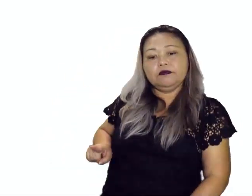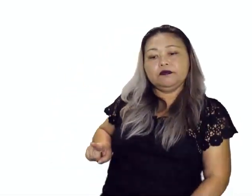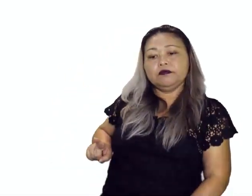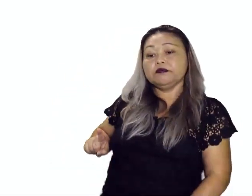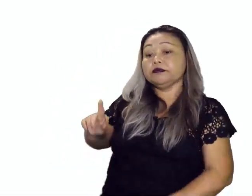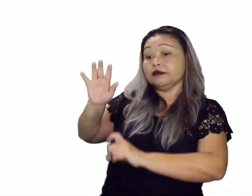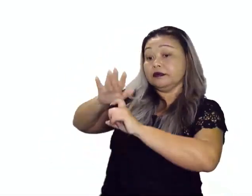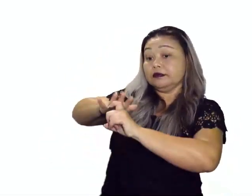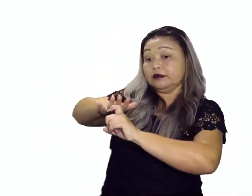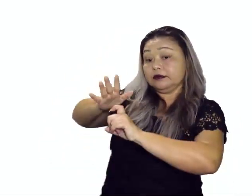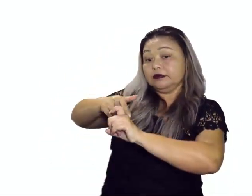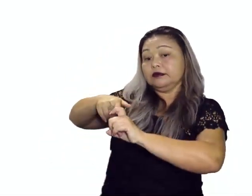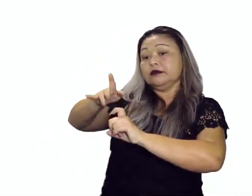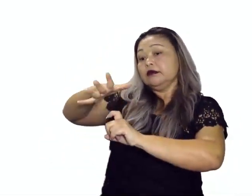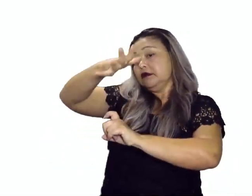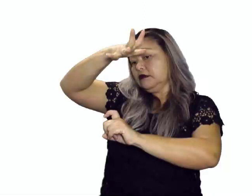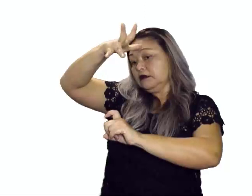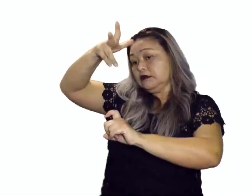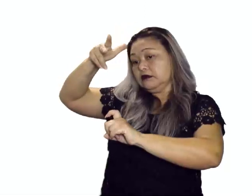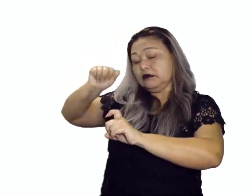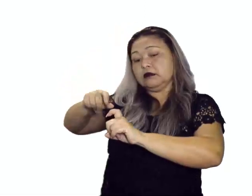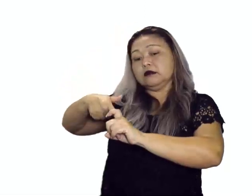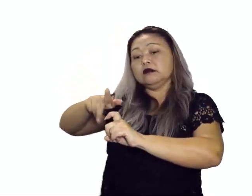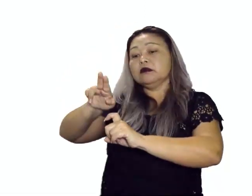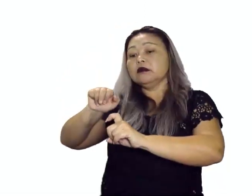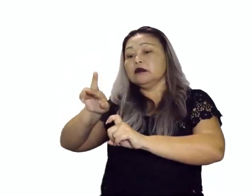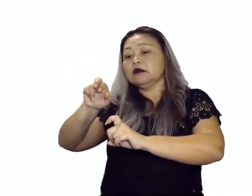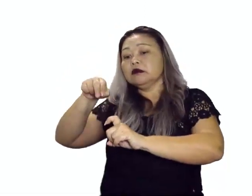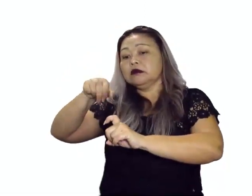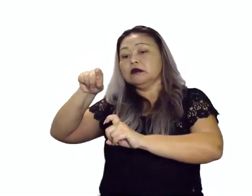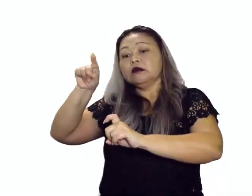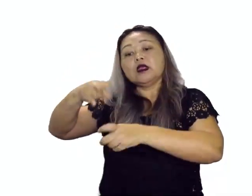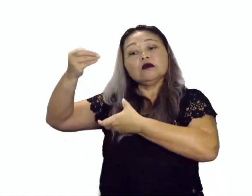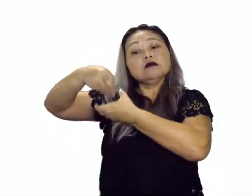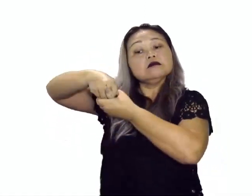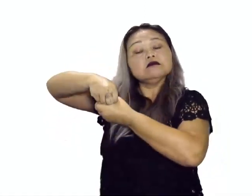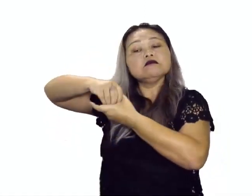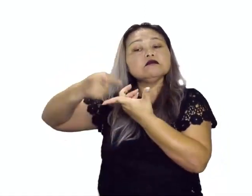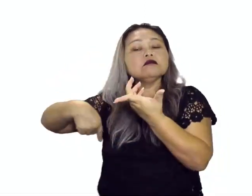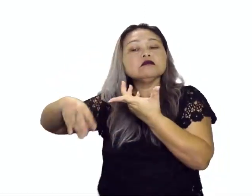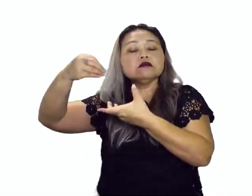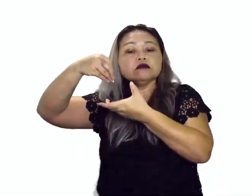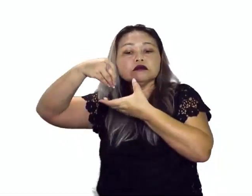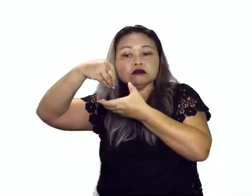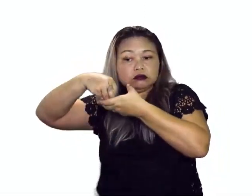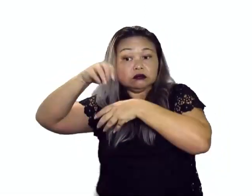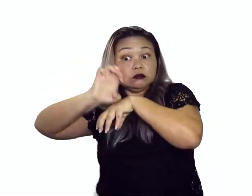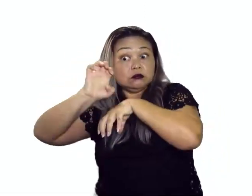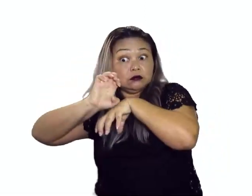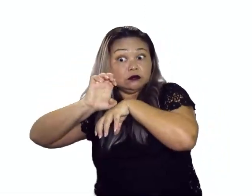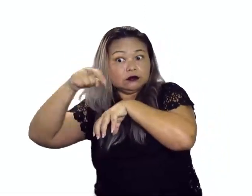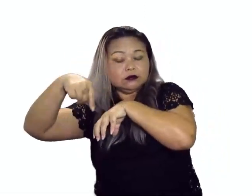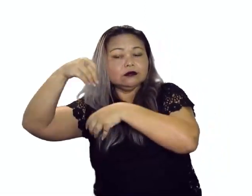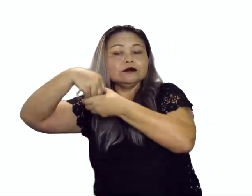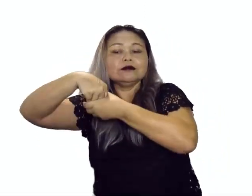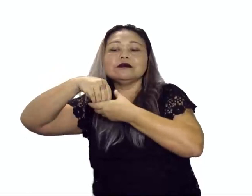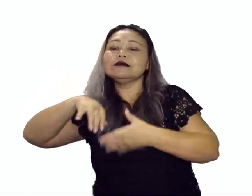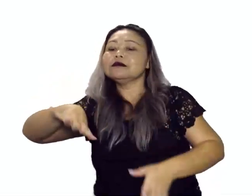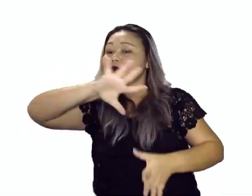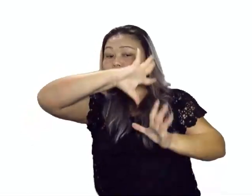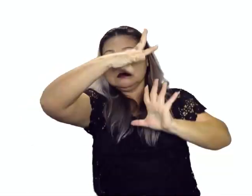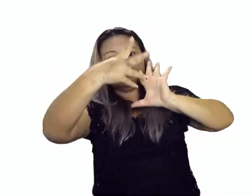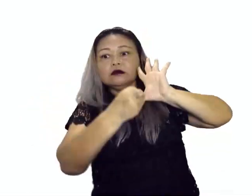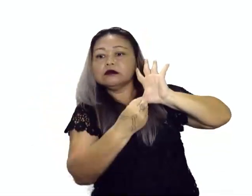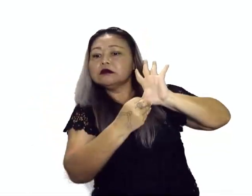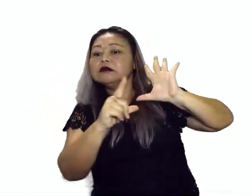O mito do Guaraná, né? Do Amazônia aí. Então, dentro do nosso pensamento, né? Do estado, região